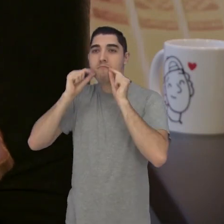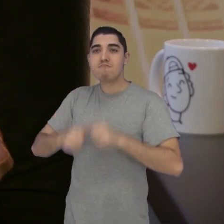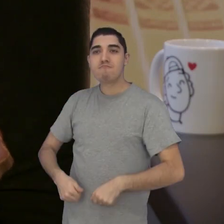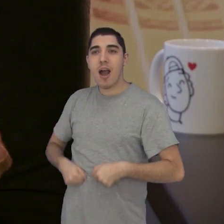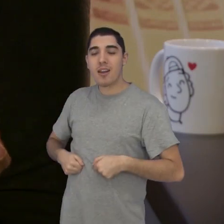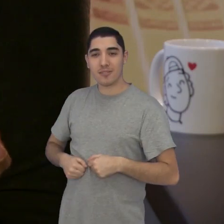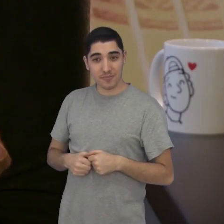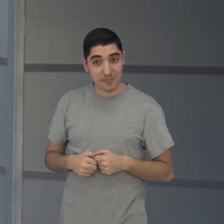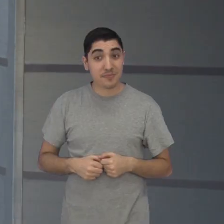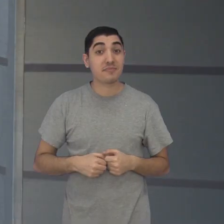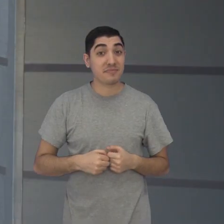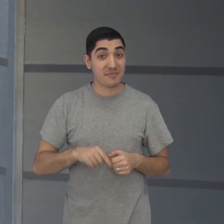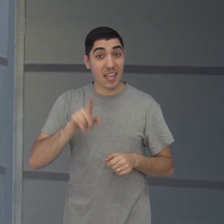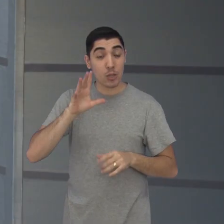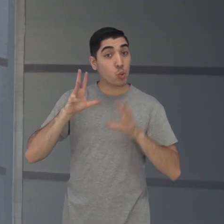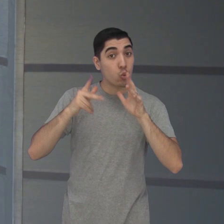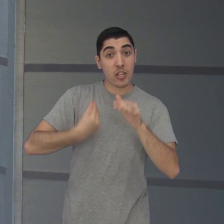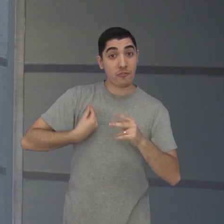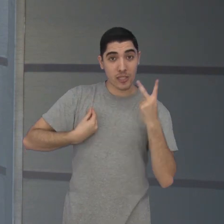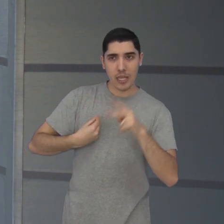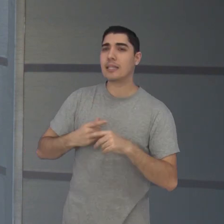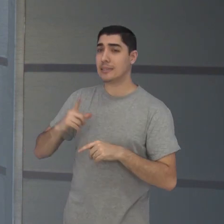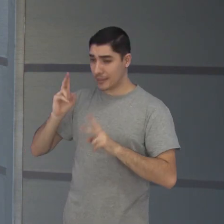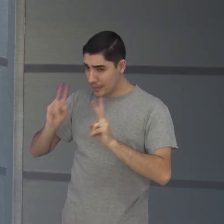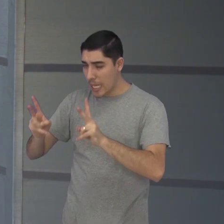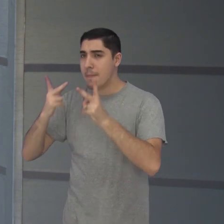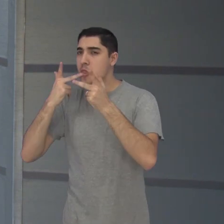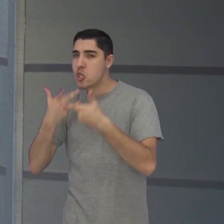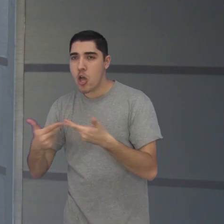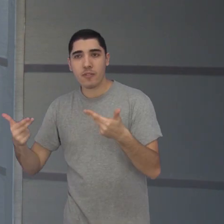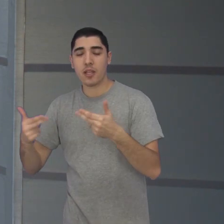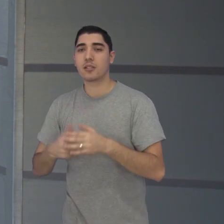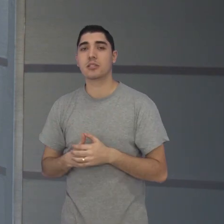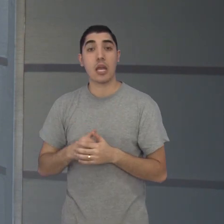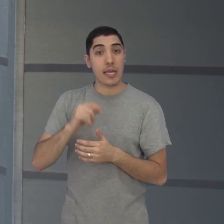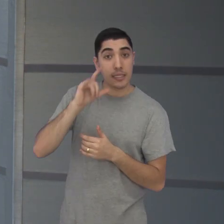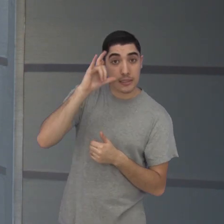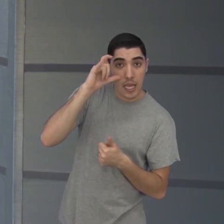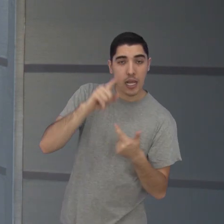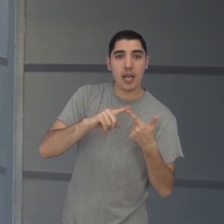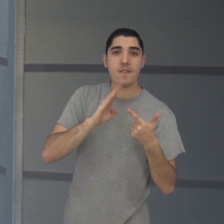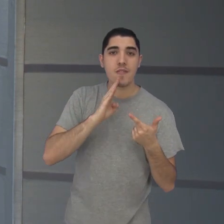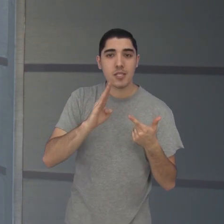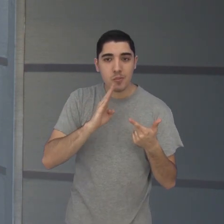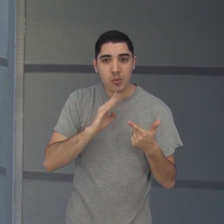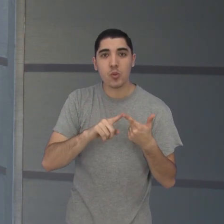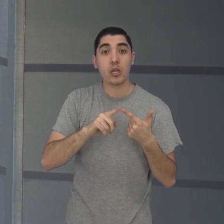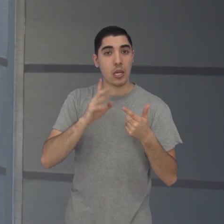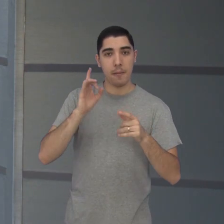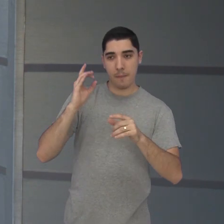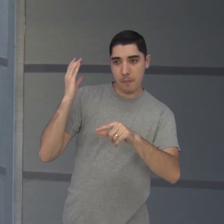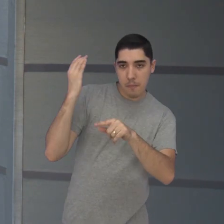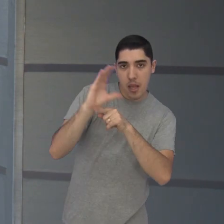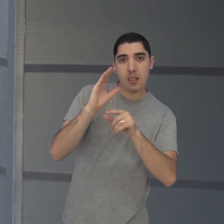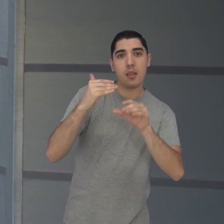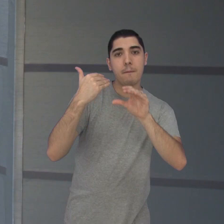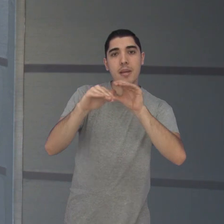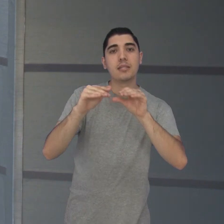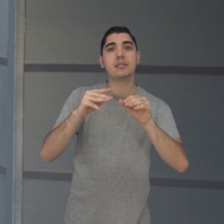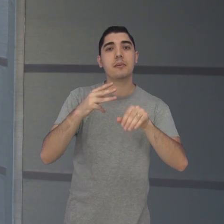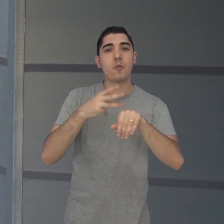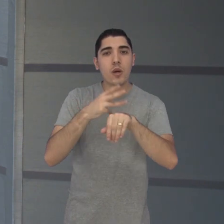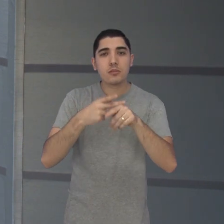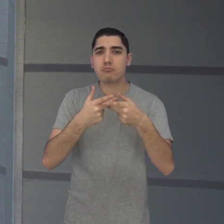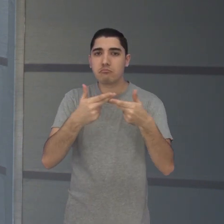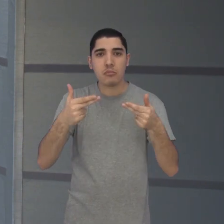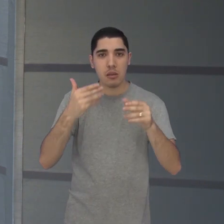ele, né? Lá a galera fica por dentro de tudo da vida do Mazzaropim. E sempre com mais novidade. Instagram, Facebook, é só mandar lá uma mensagem, um